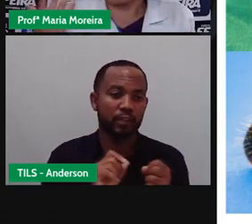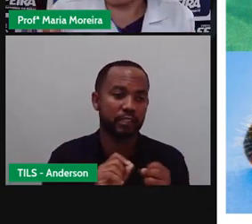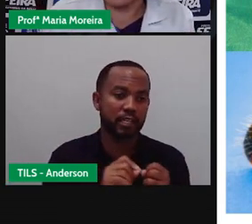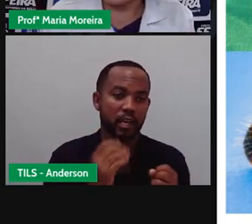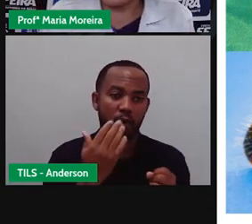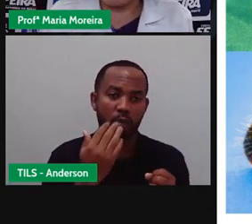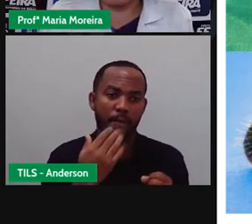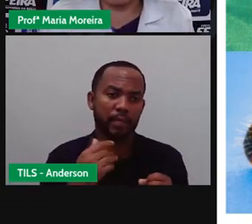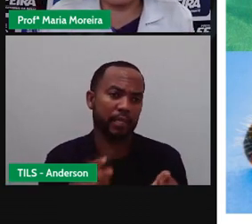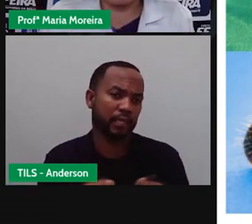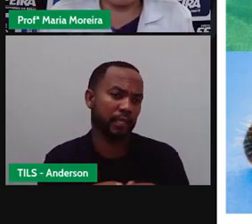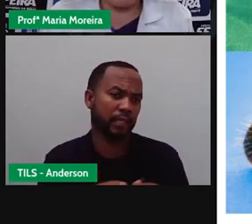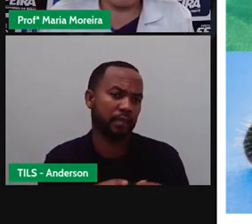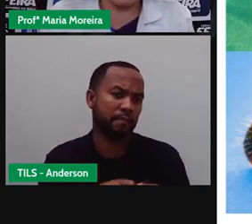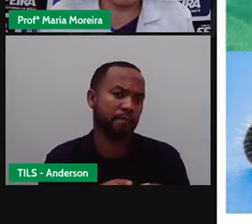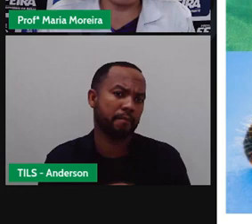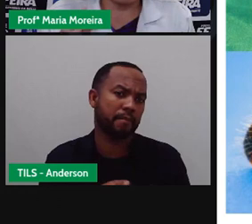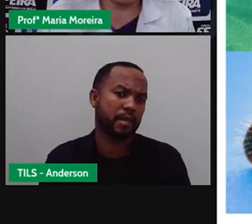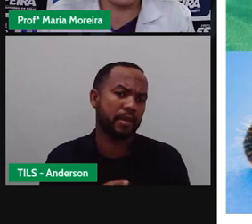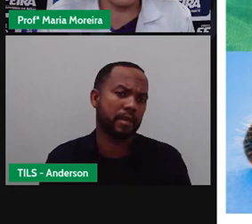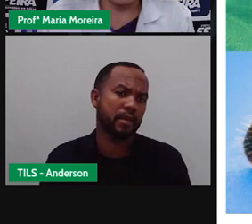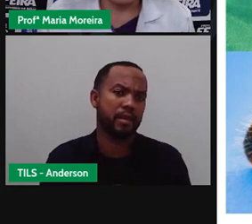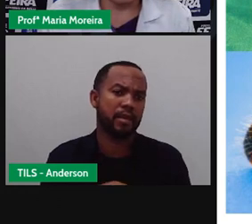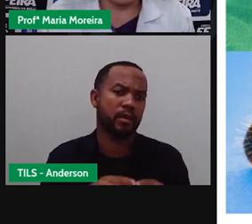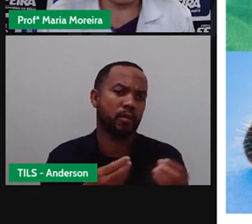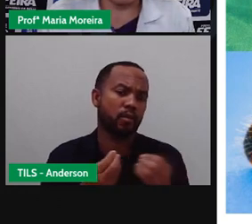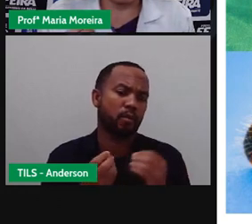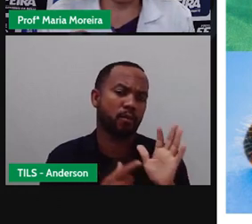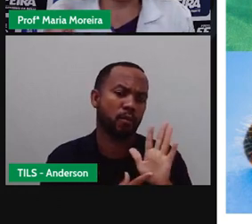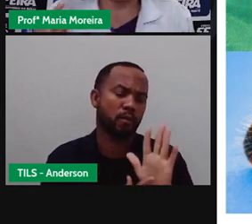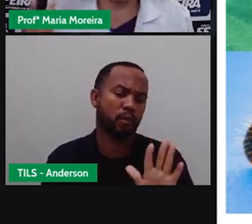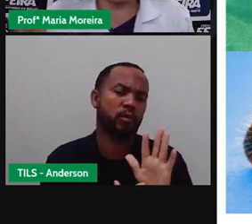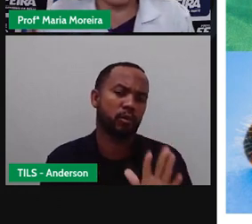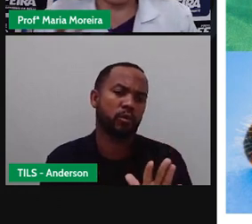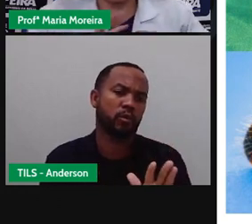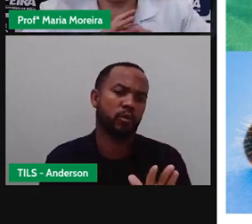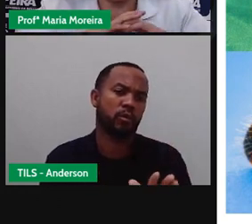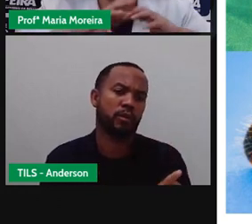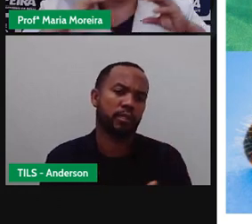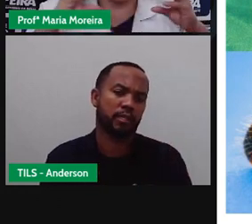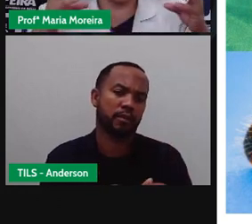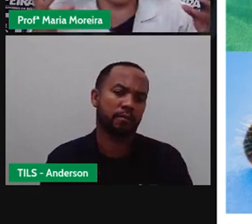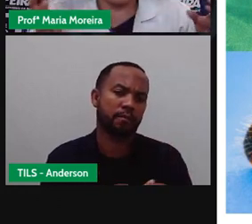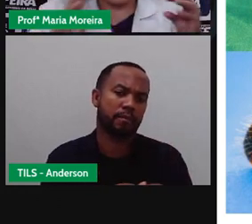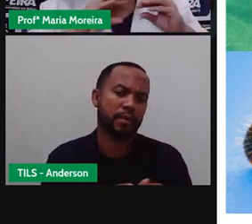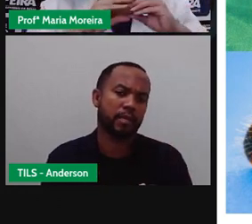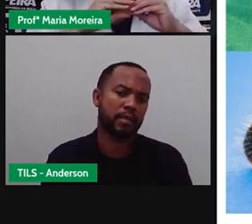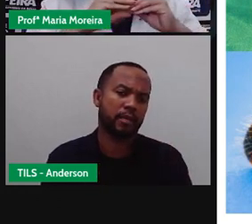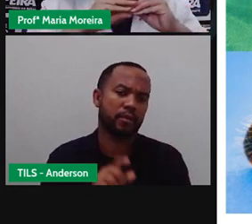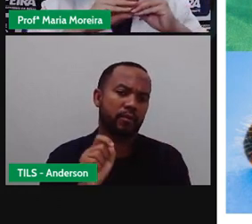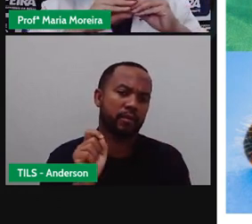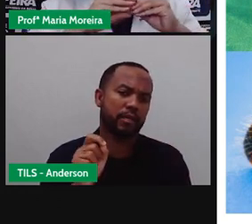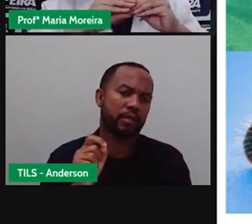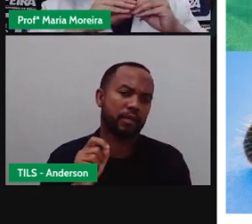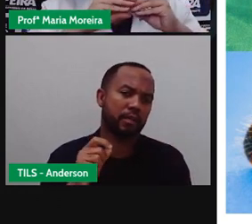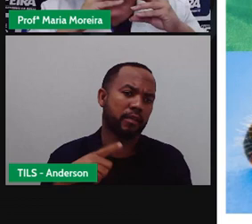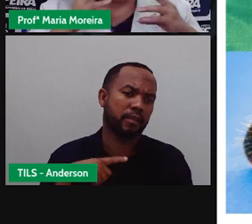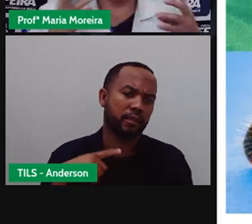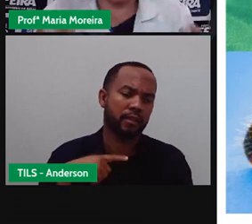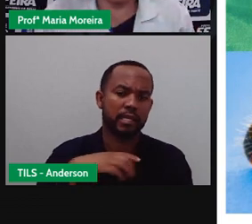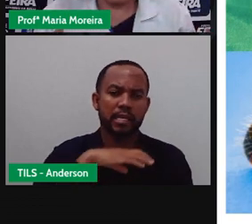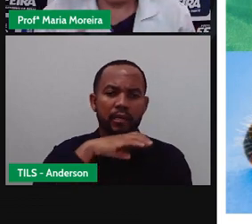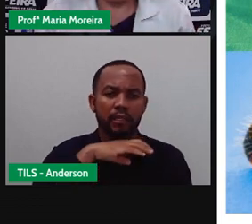ao chocolate que a Pró utilizou aí para demonstrar, né, que alguns animais possuem, né,